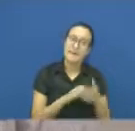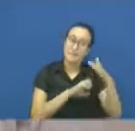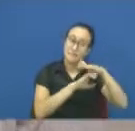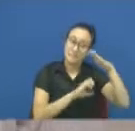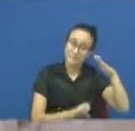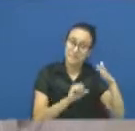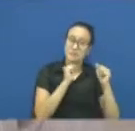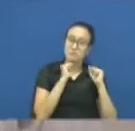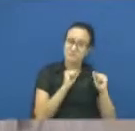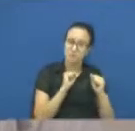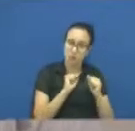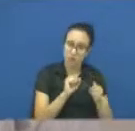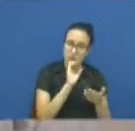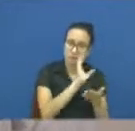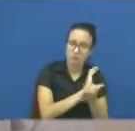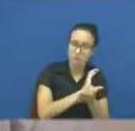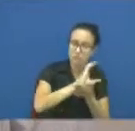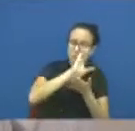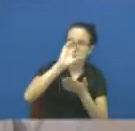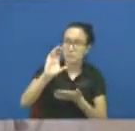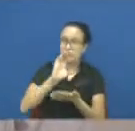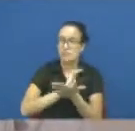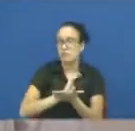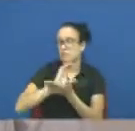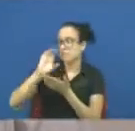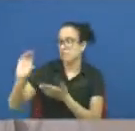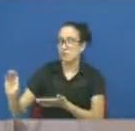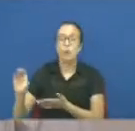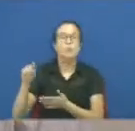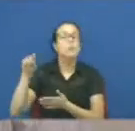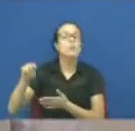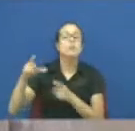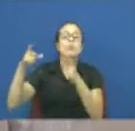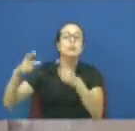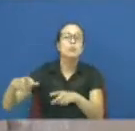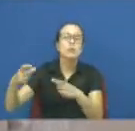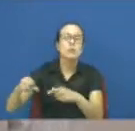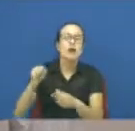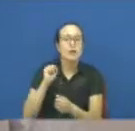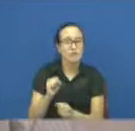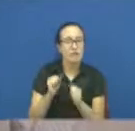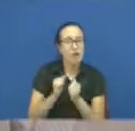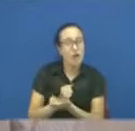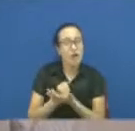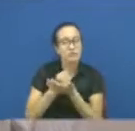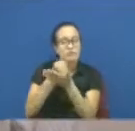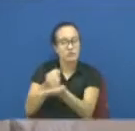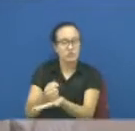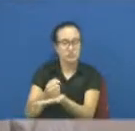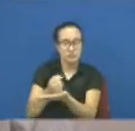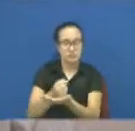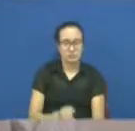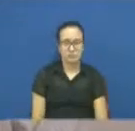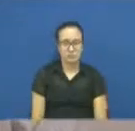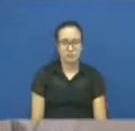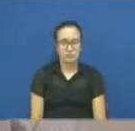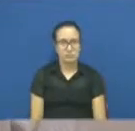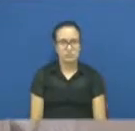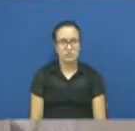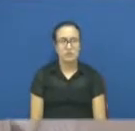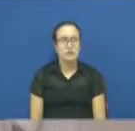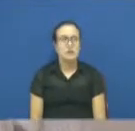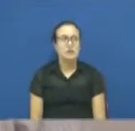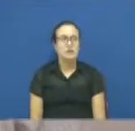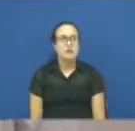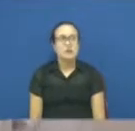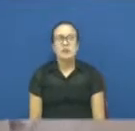possa, parte desse dinheiro, ela possa indicar a instituição que ela vai beneficiar na área do desportos. Então, assim, nós não